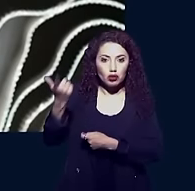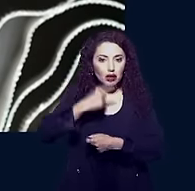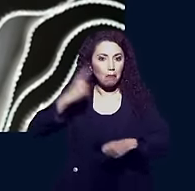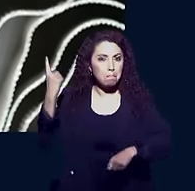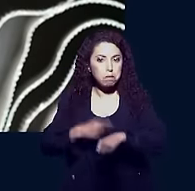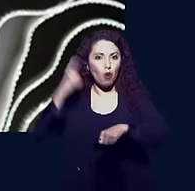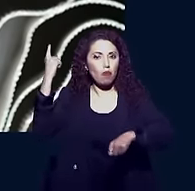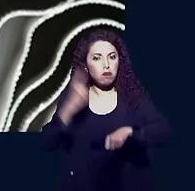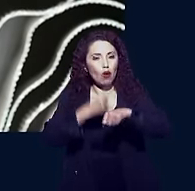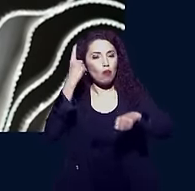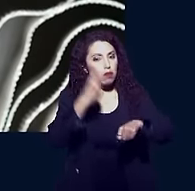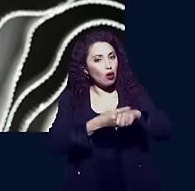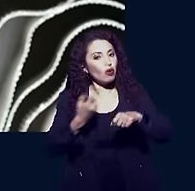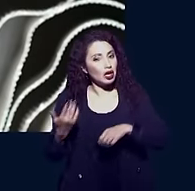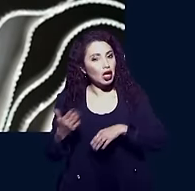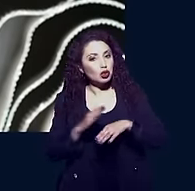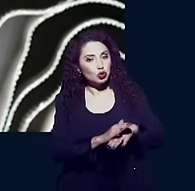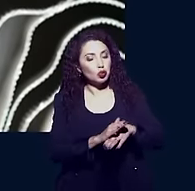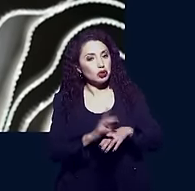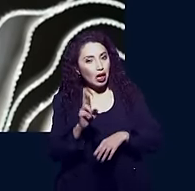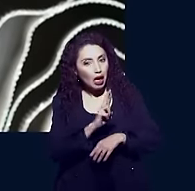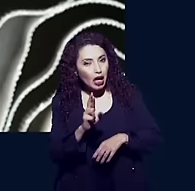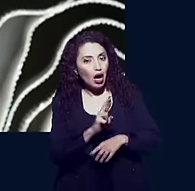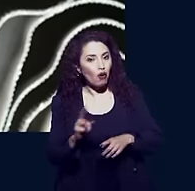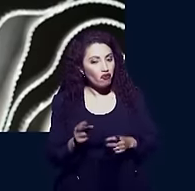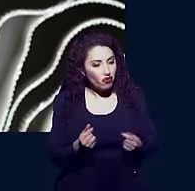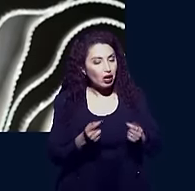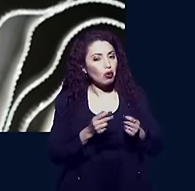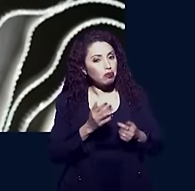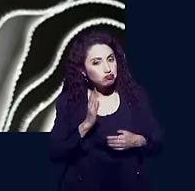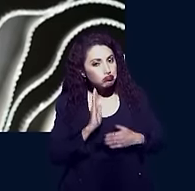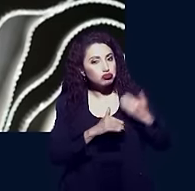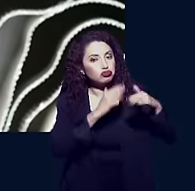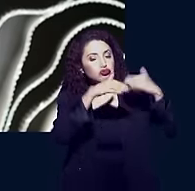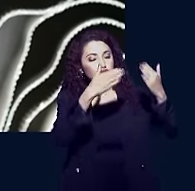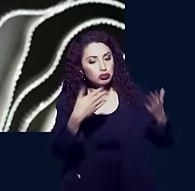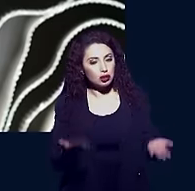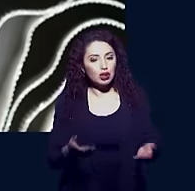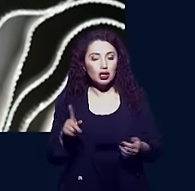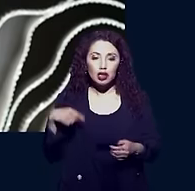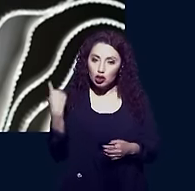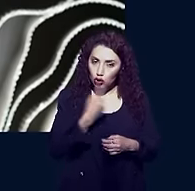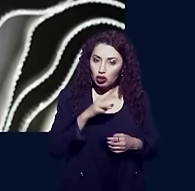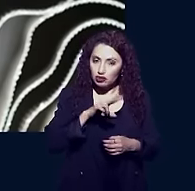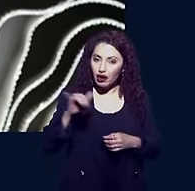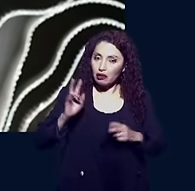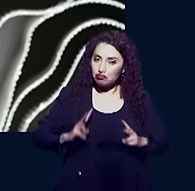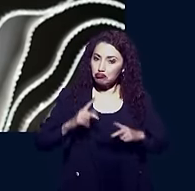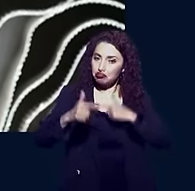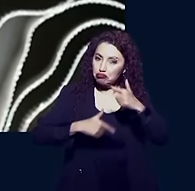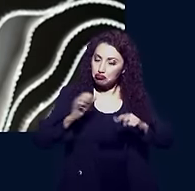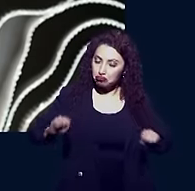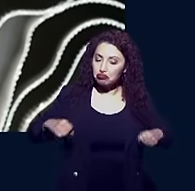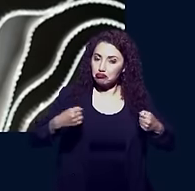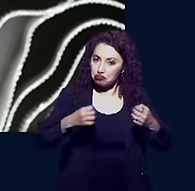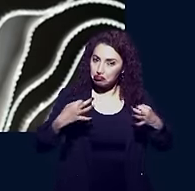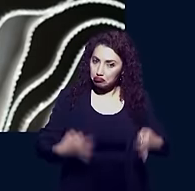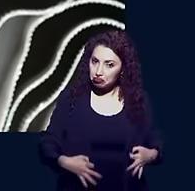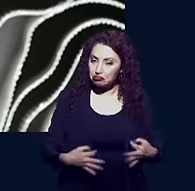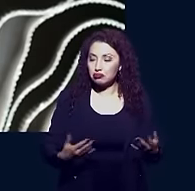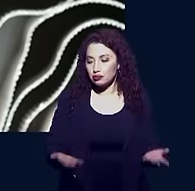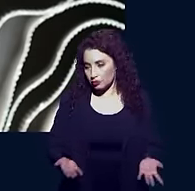valor da nossa moeda e as reformas né que fizemos e provavelmente vamos continuar a fazer então quando a gente olha o grande